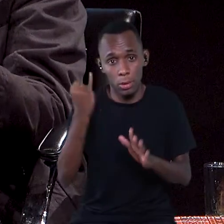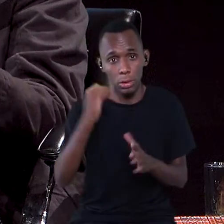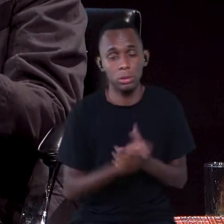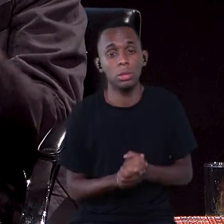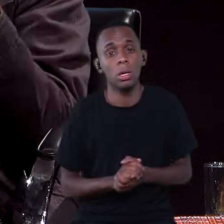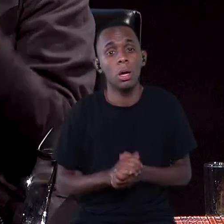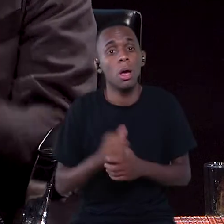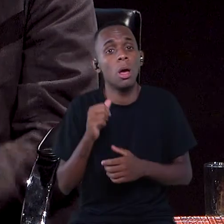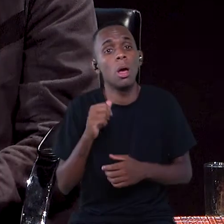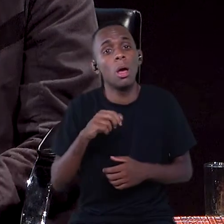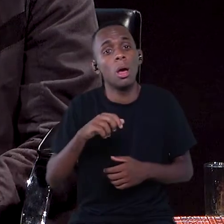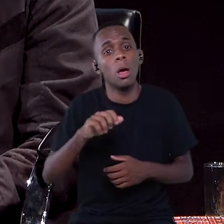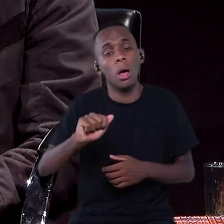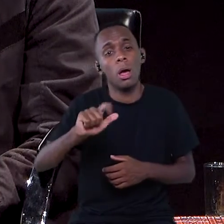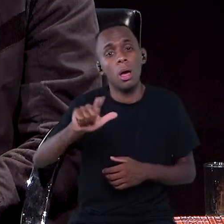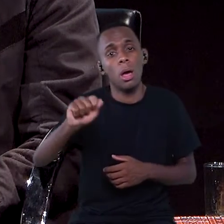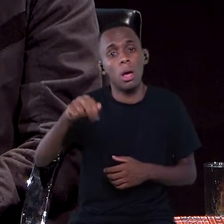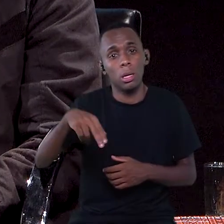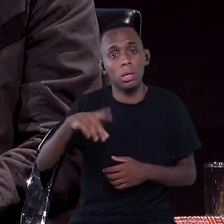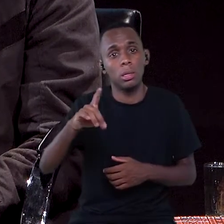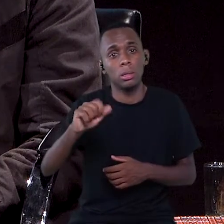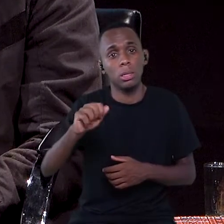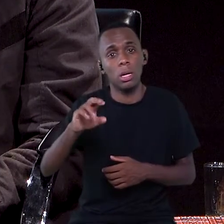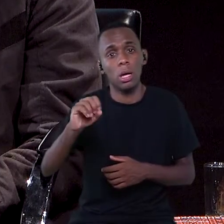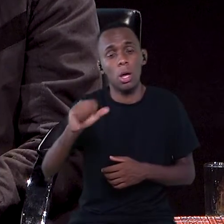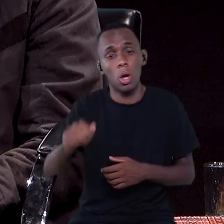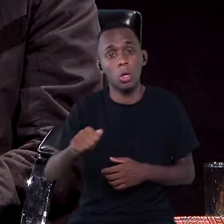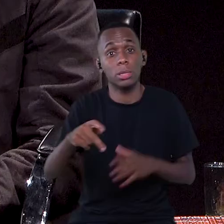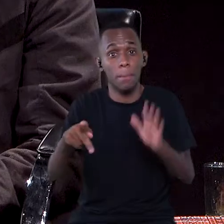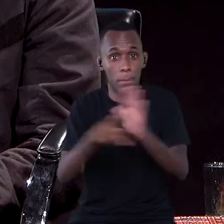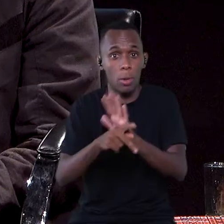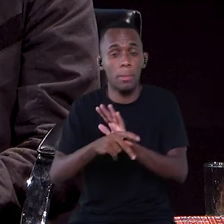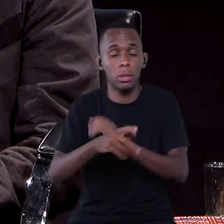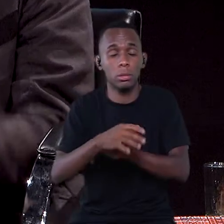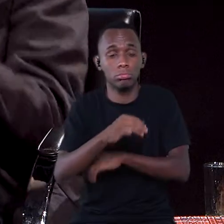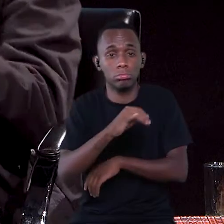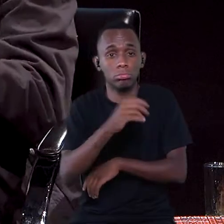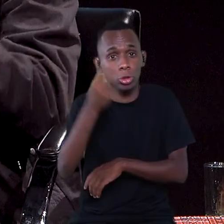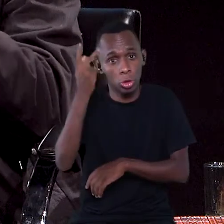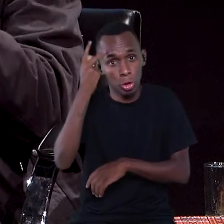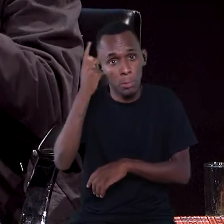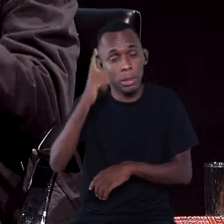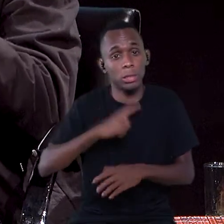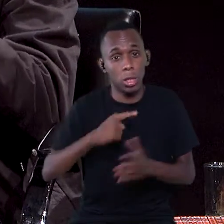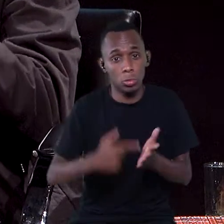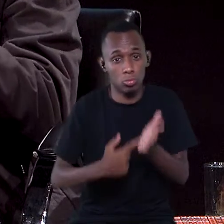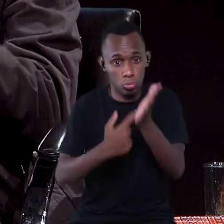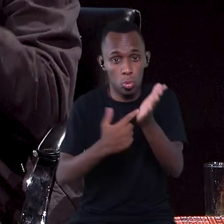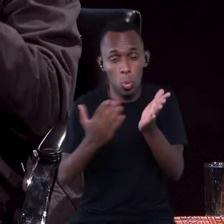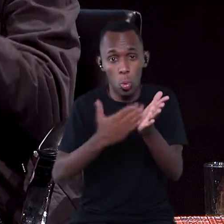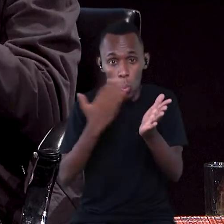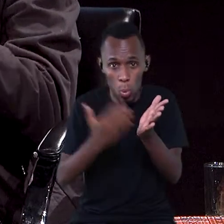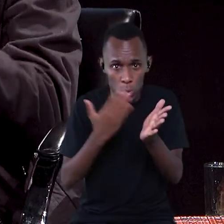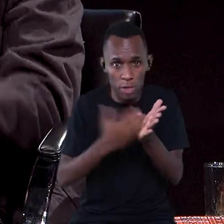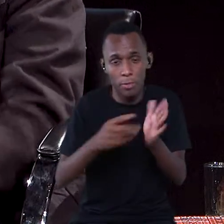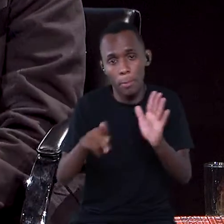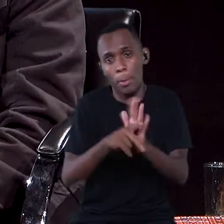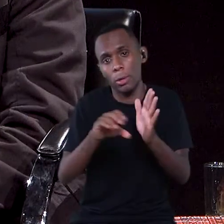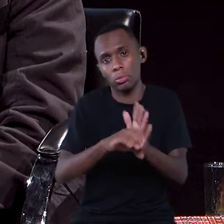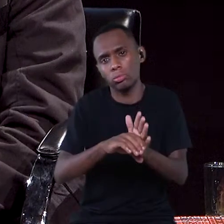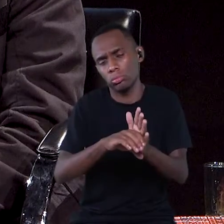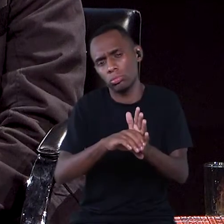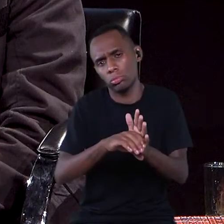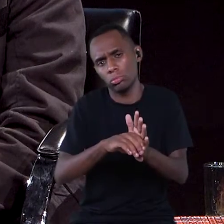autor aqui de São Paulo, que é o Alain da Rosa. Quem é? O Alain da Rosa. Ele tem um livro que é pequeno, um livro de contos,